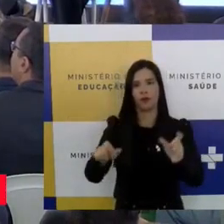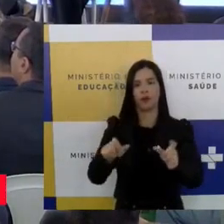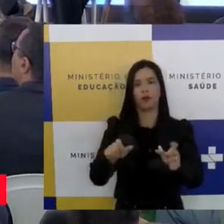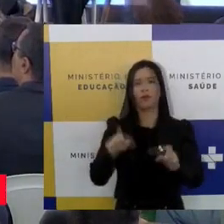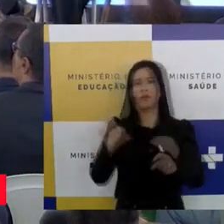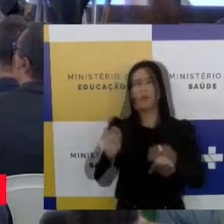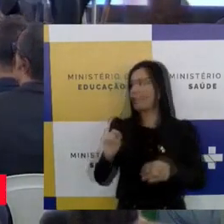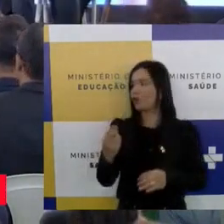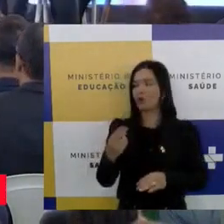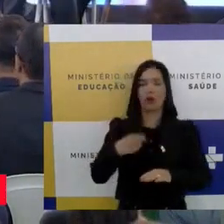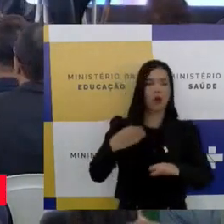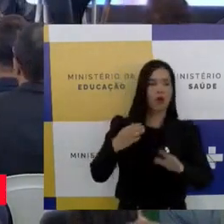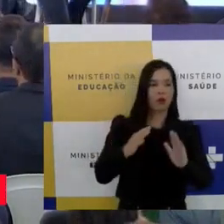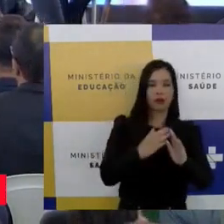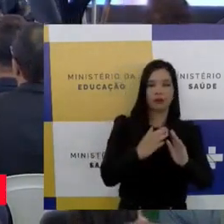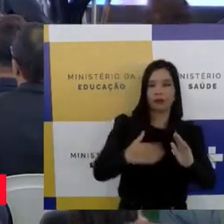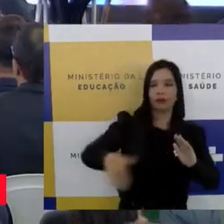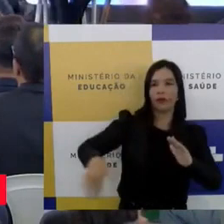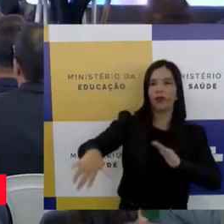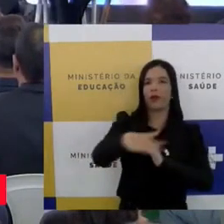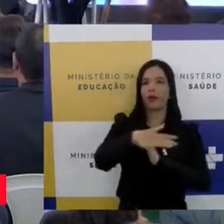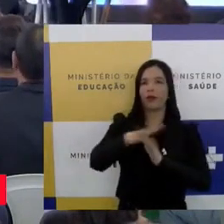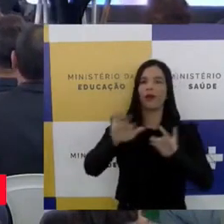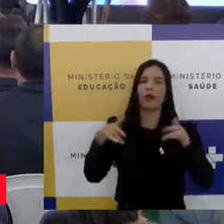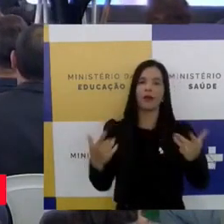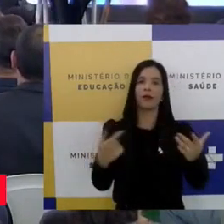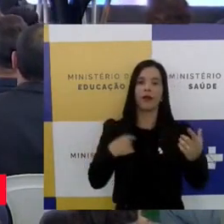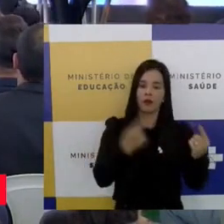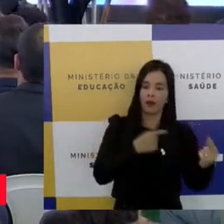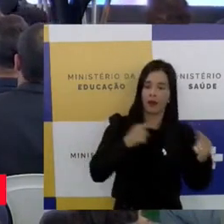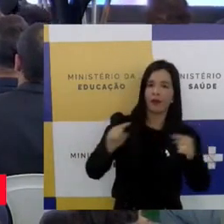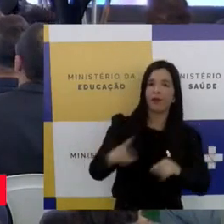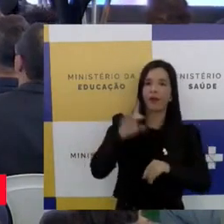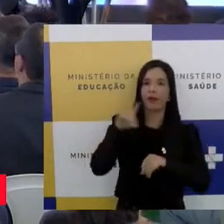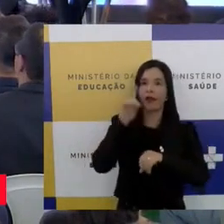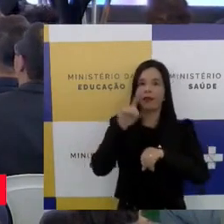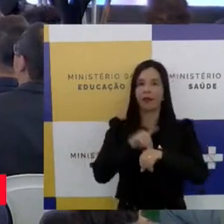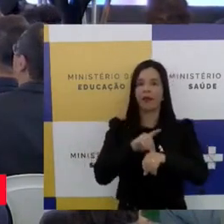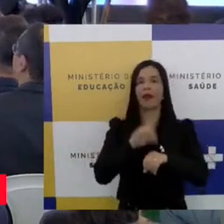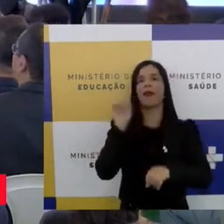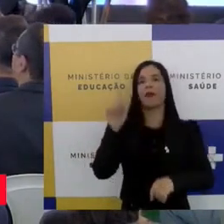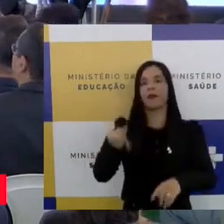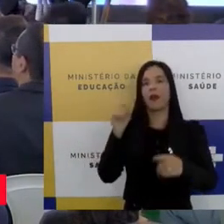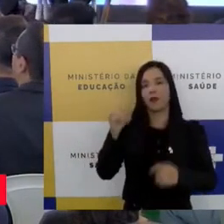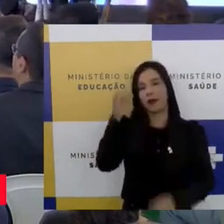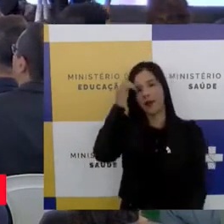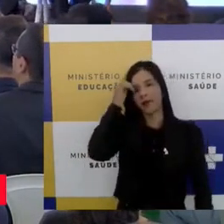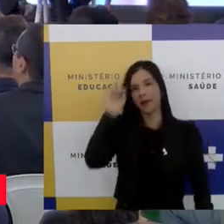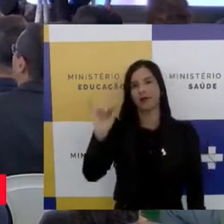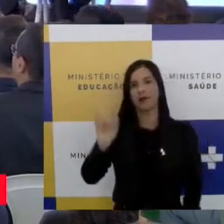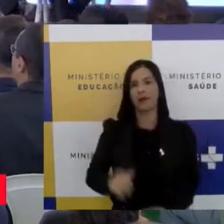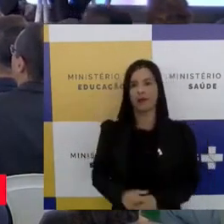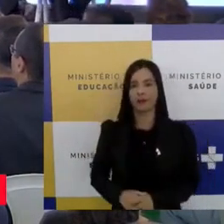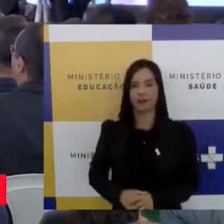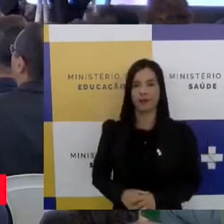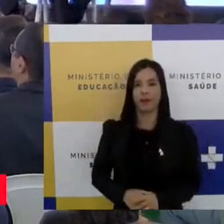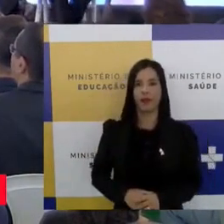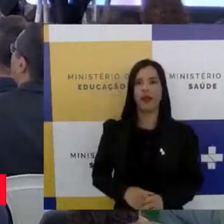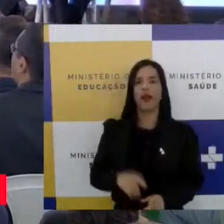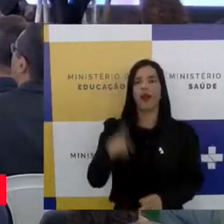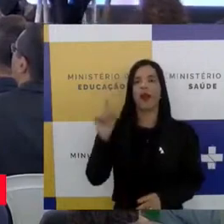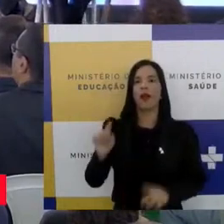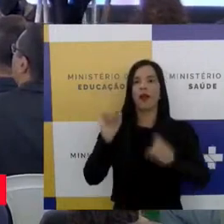dengue. A maneira que nós temos de enfrentar o problema da dengue do mosquito é prevenção, é